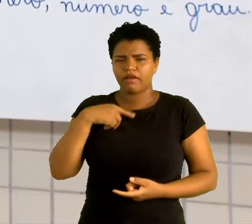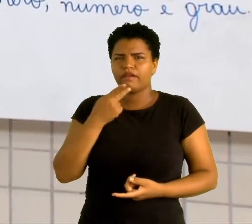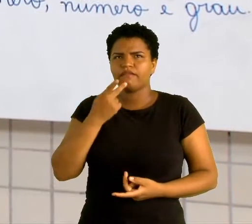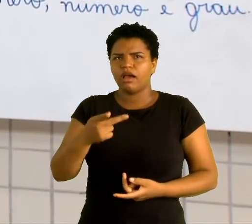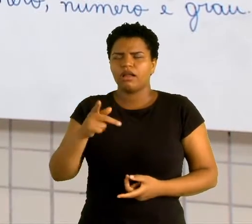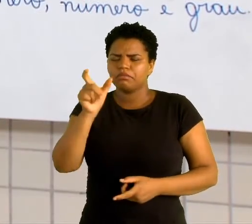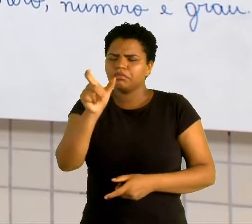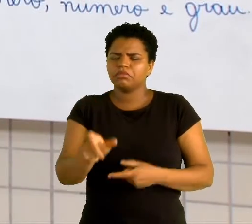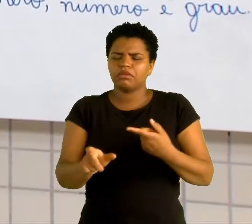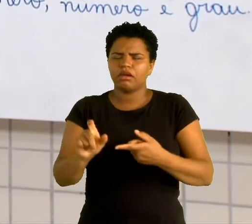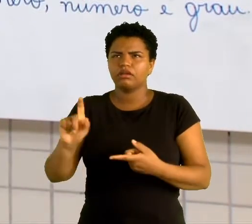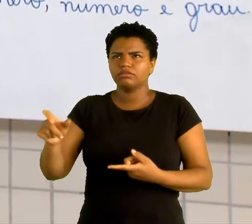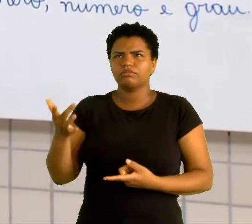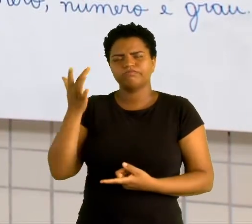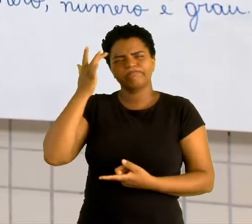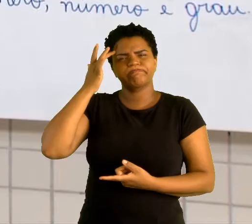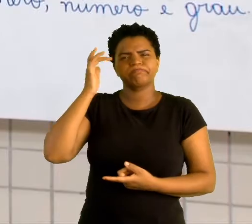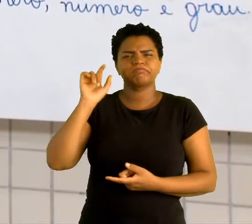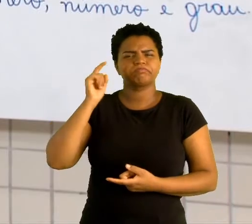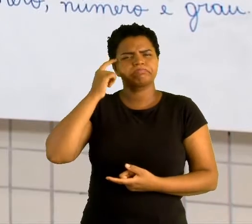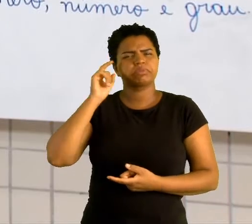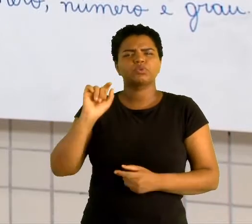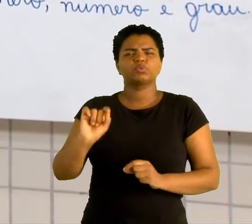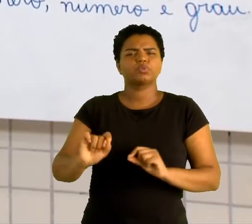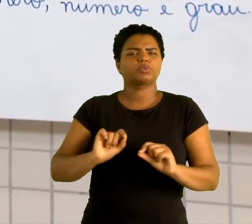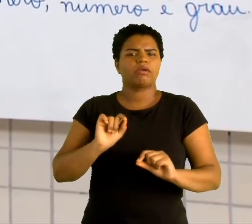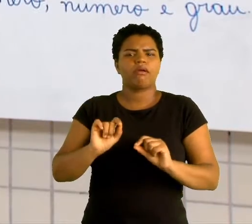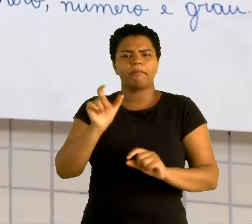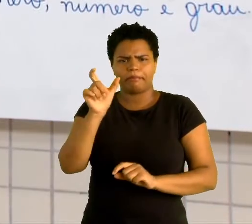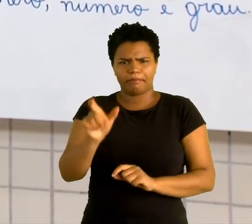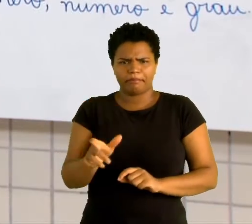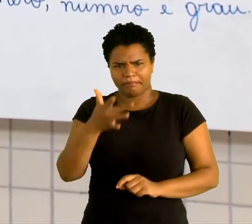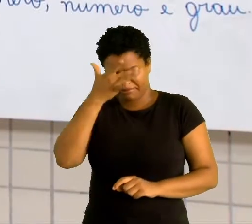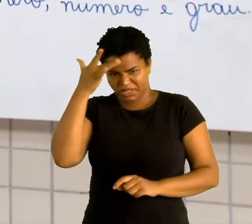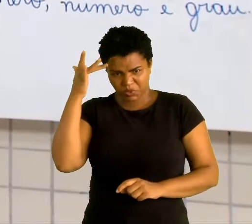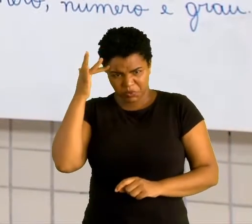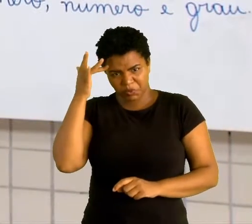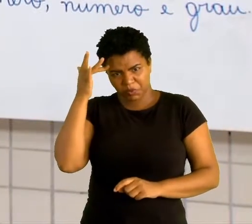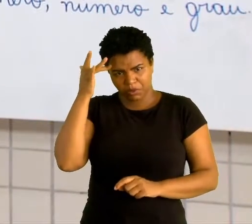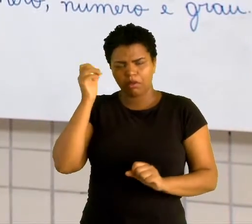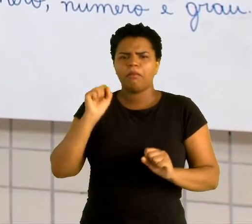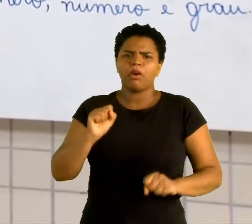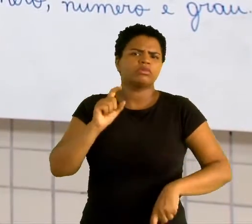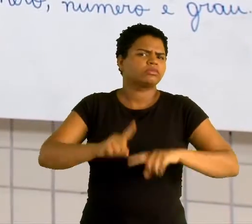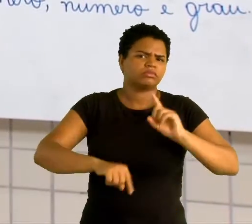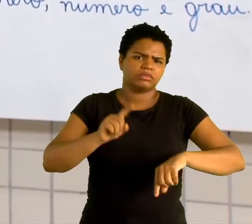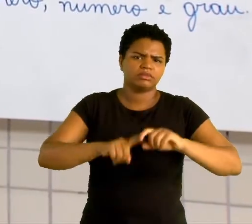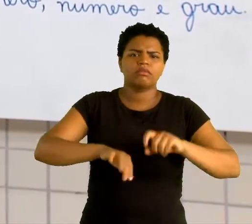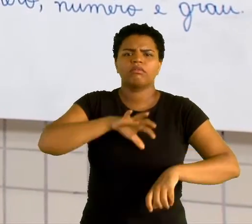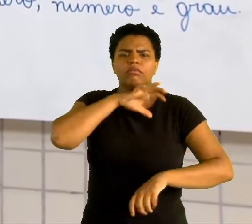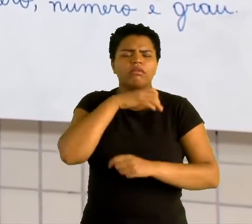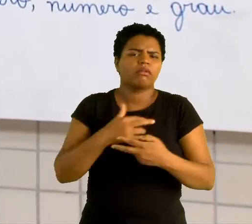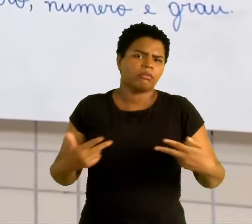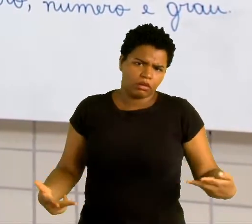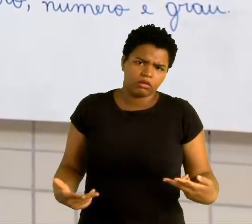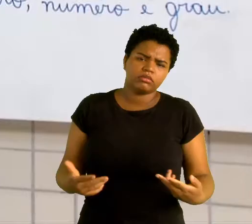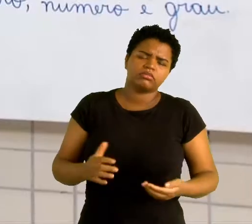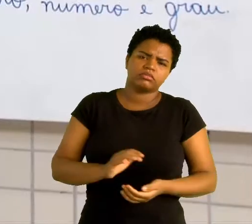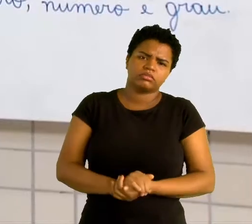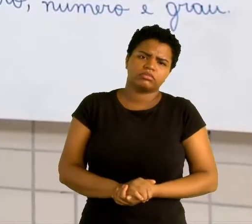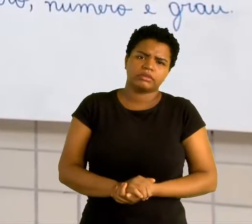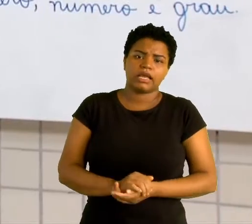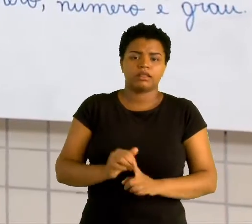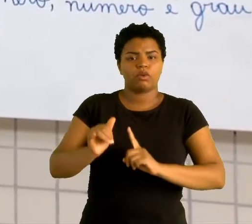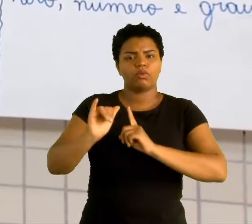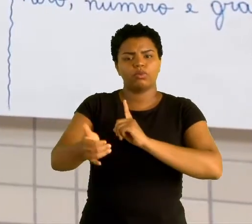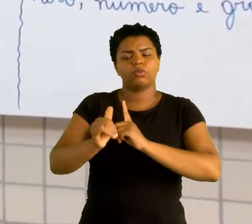gente, né? É uma pessoa. É só pessoa? Não, pode ser objeto, pode ser animais. O